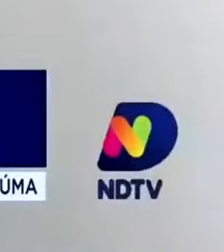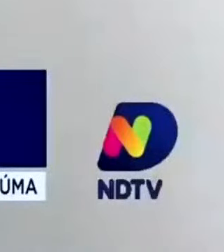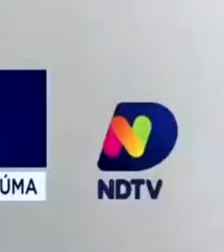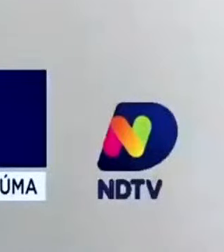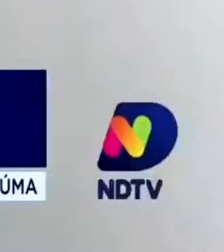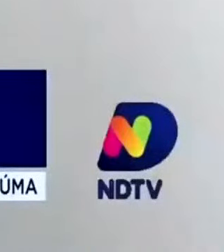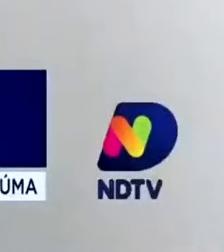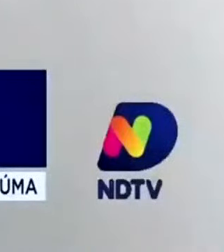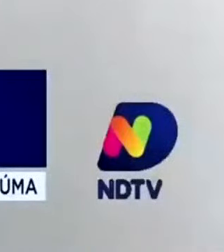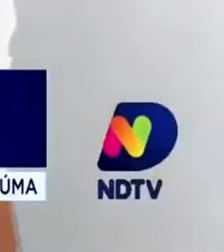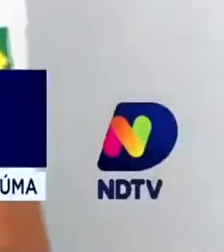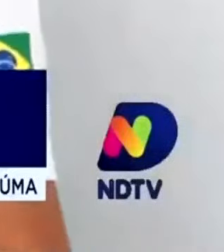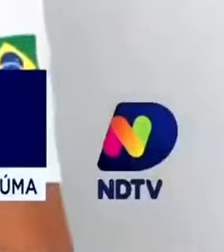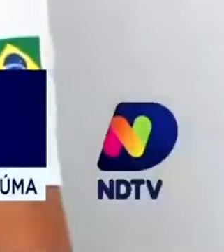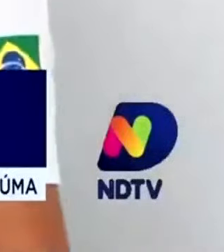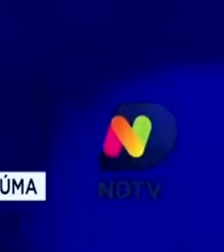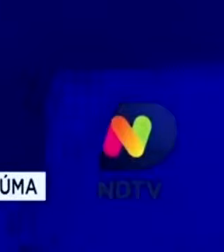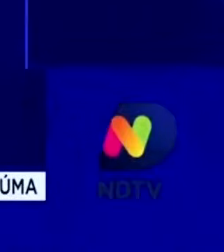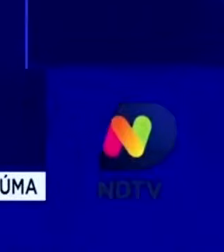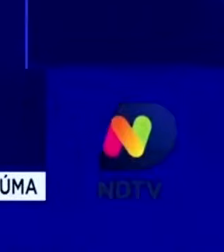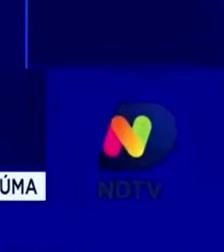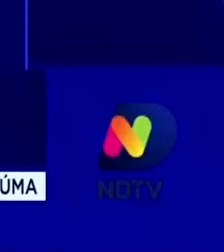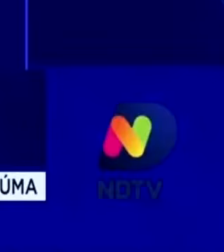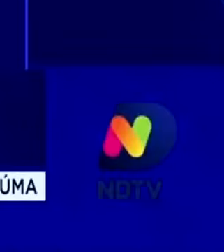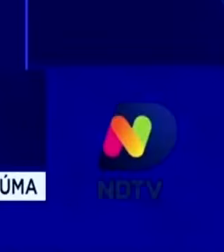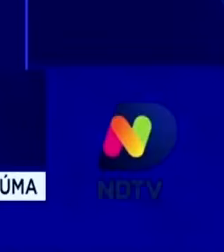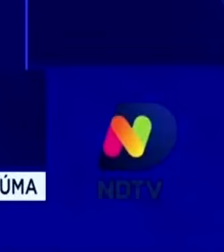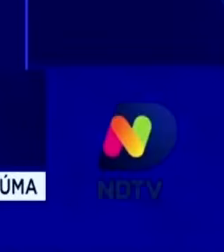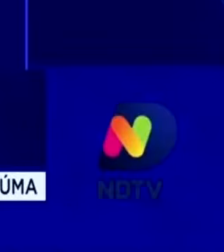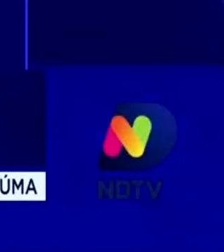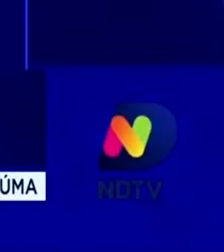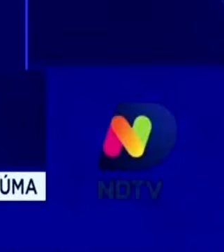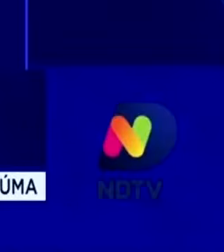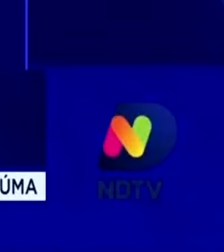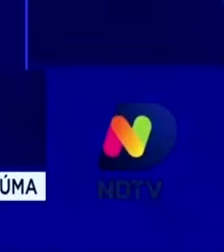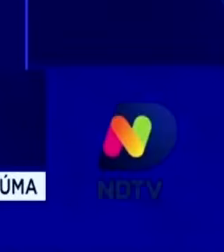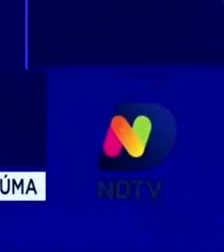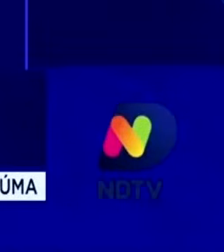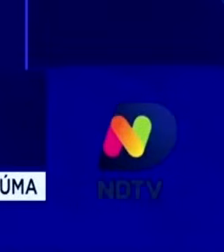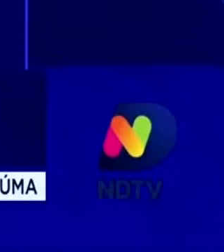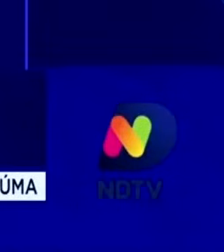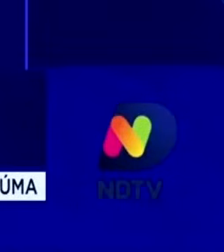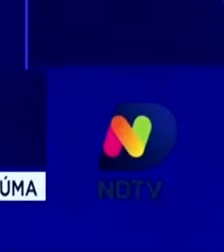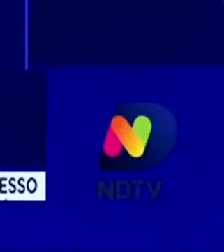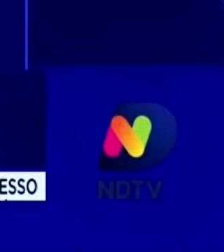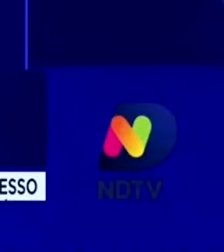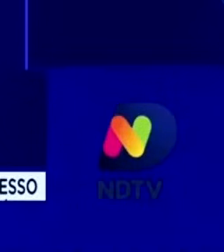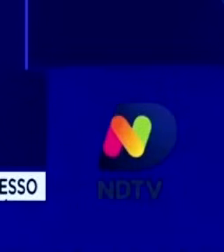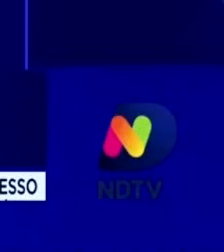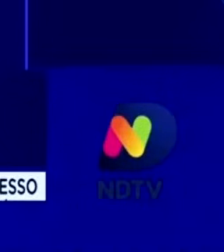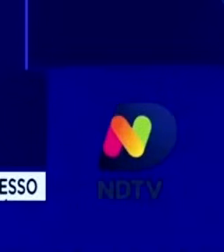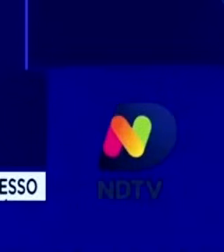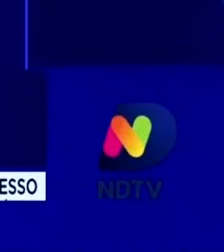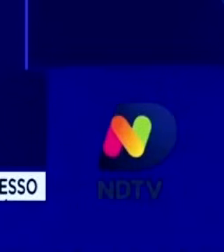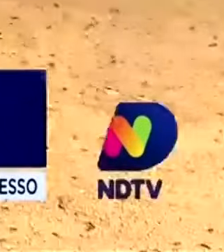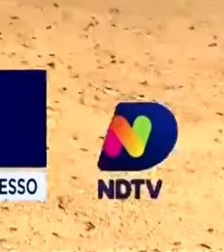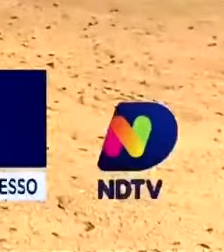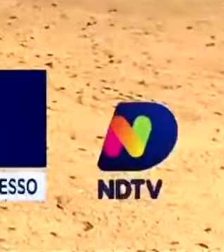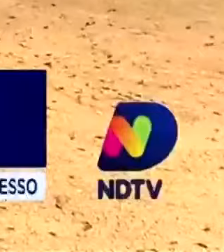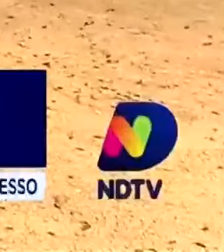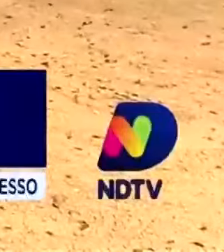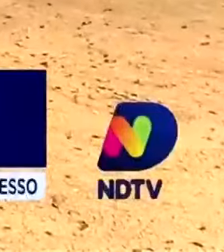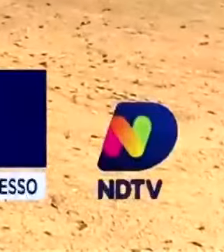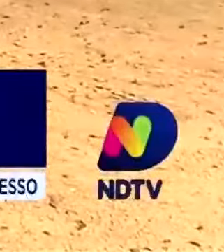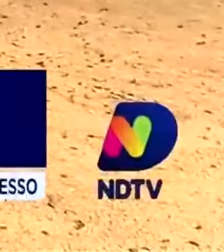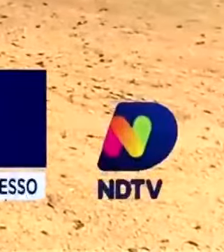ideal seriam pelo menos 14 mil policiais. Em 2023, o número caiu para 9.580, uma queda de 16,9% no efetivo em 10 anos.